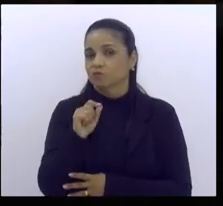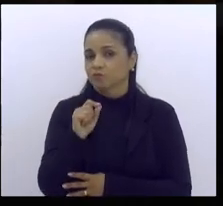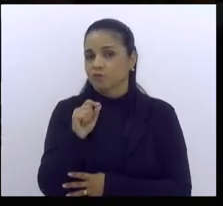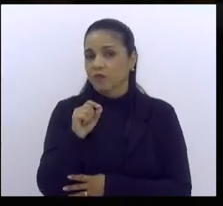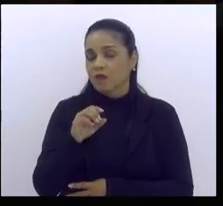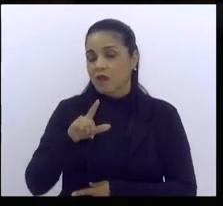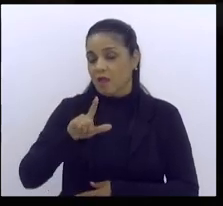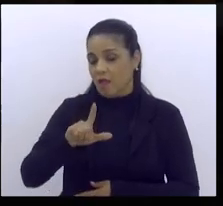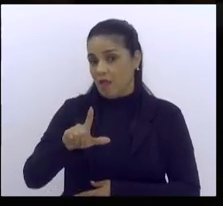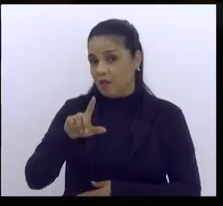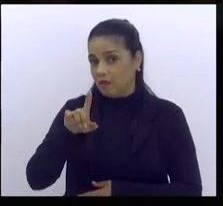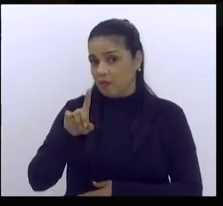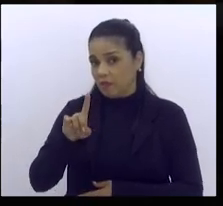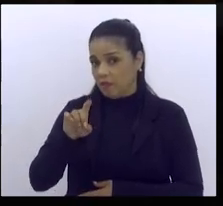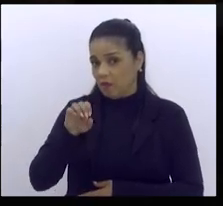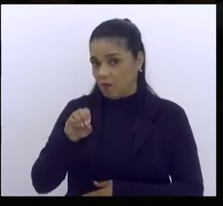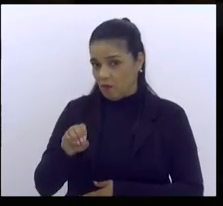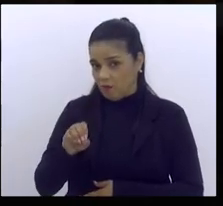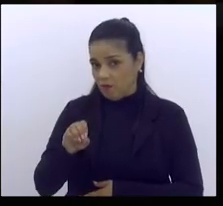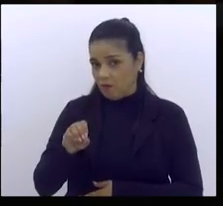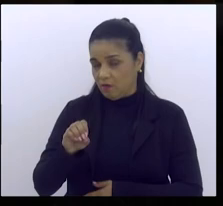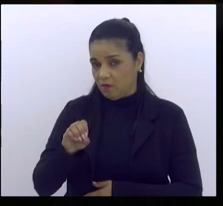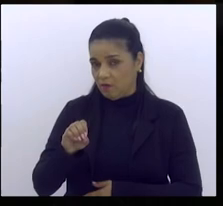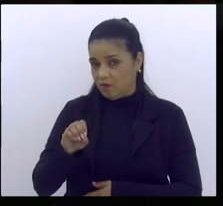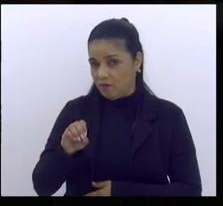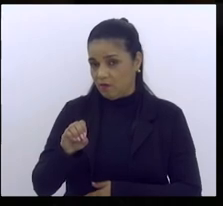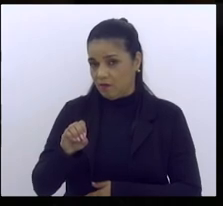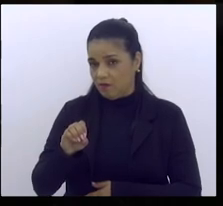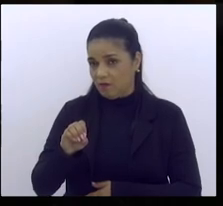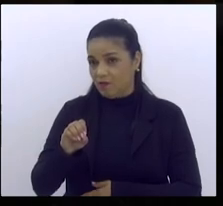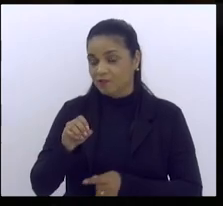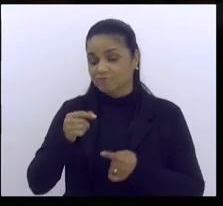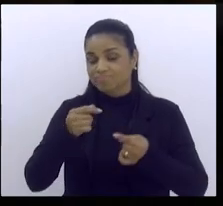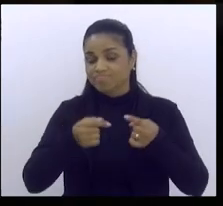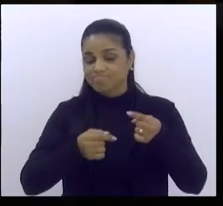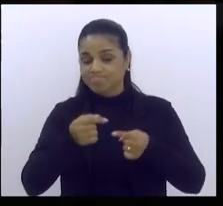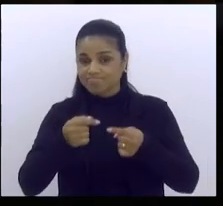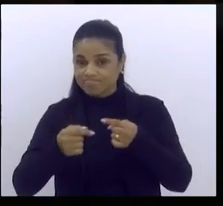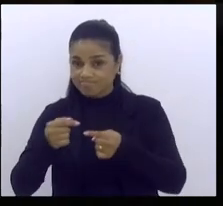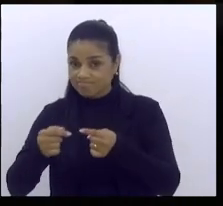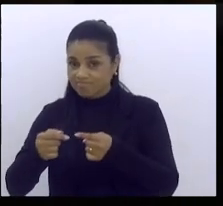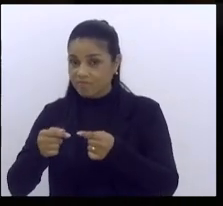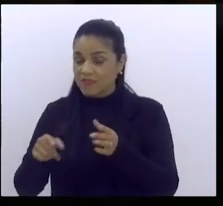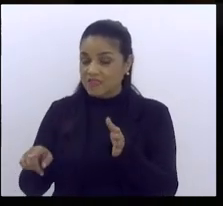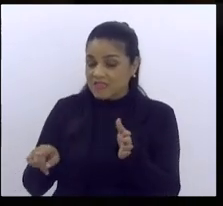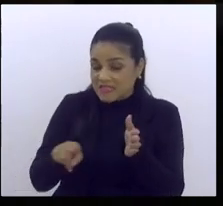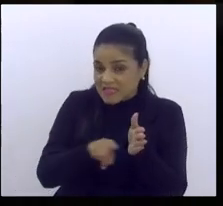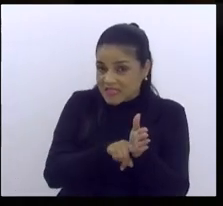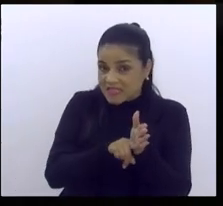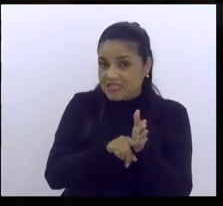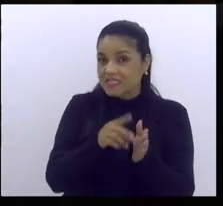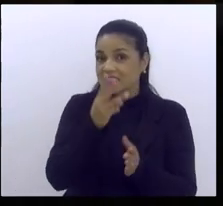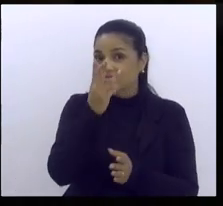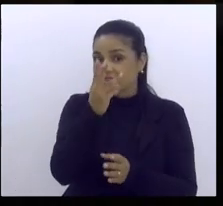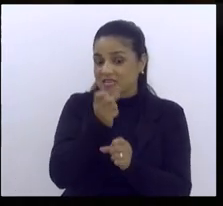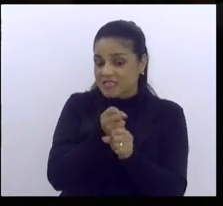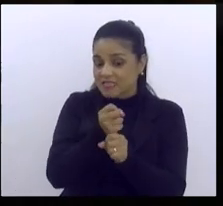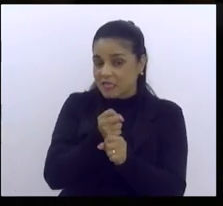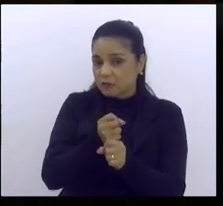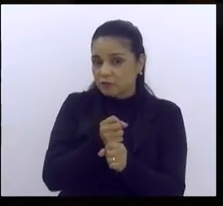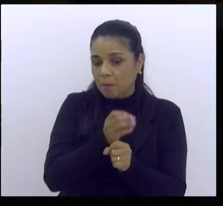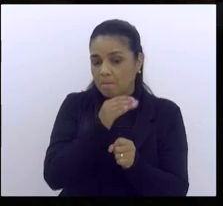LDO à casa, nós discursamos que tinha a previsão de déficit 3 anos seguidos.